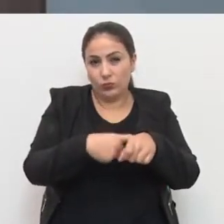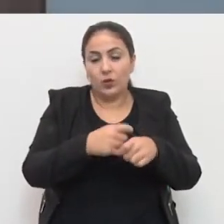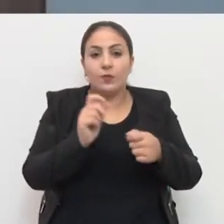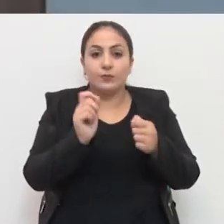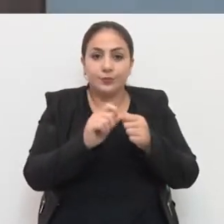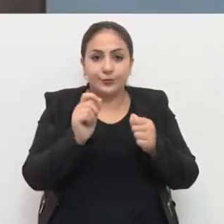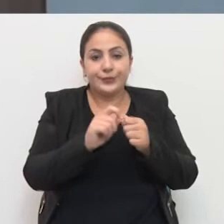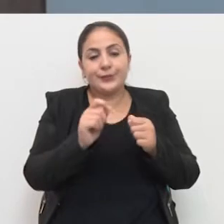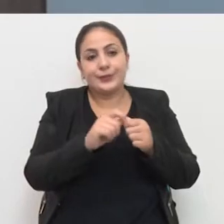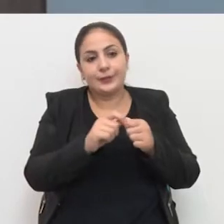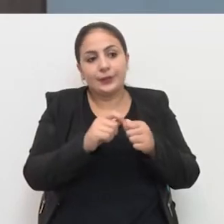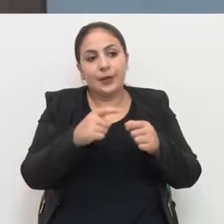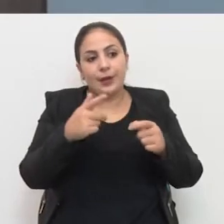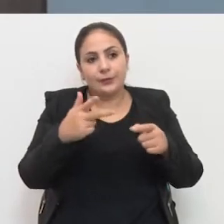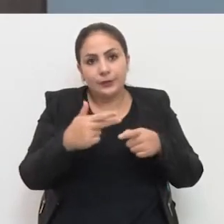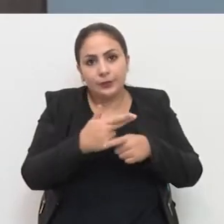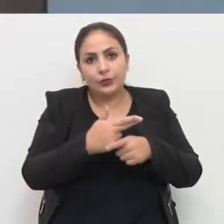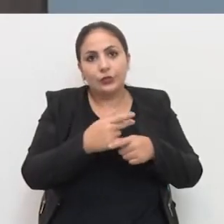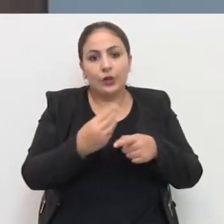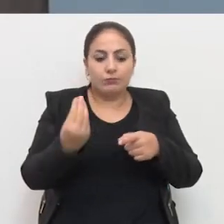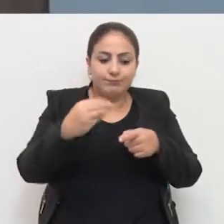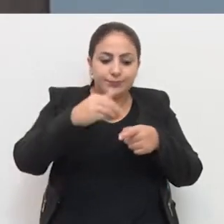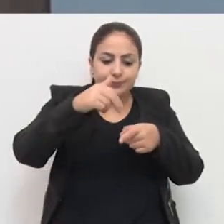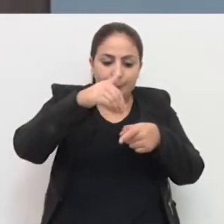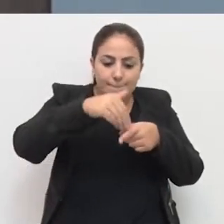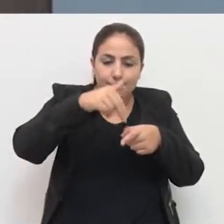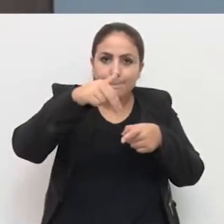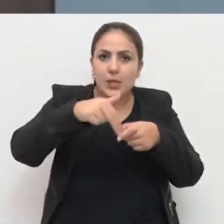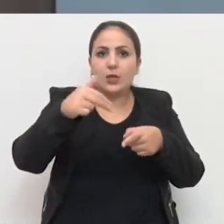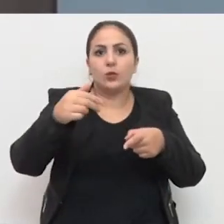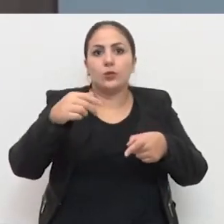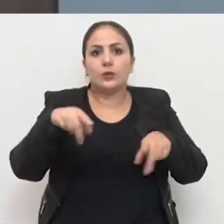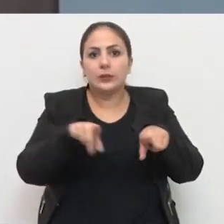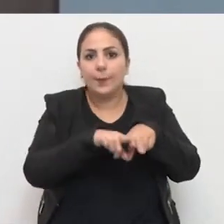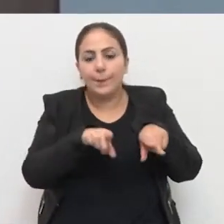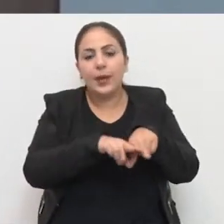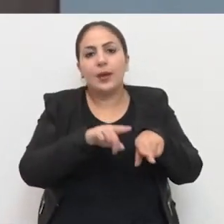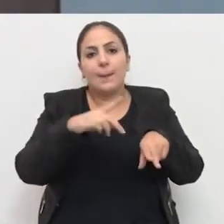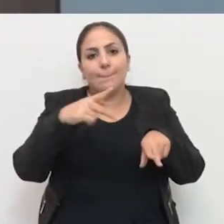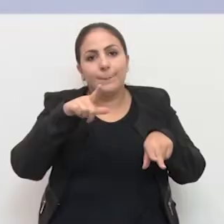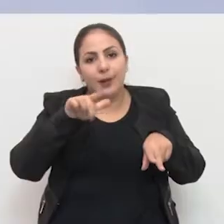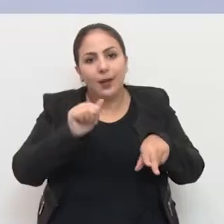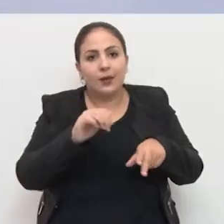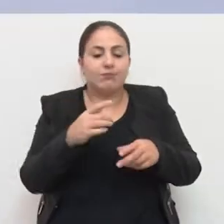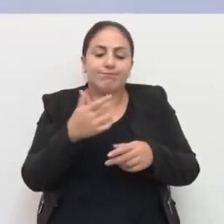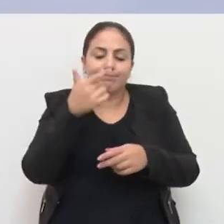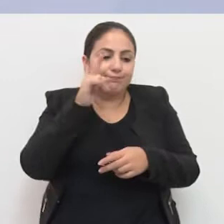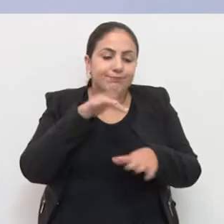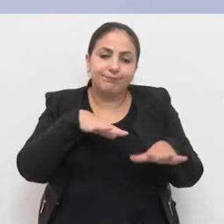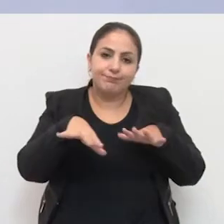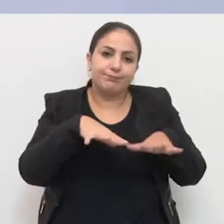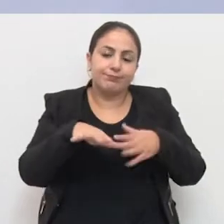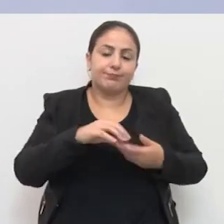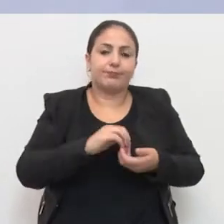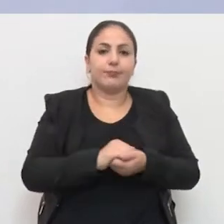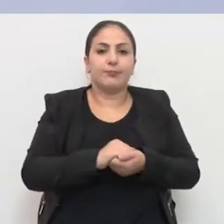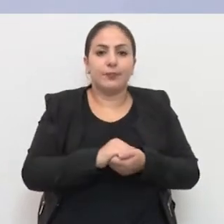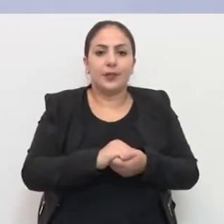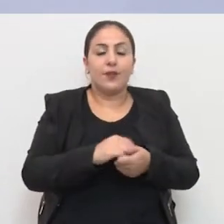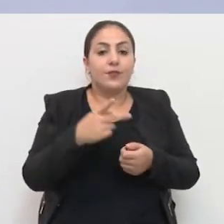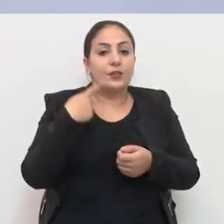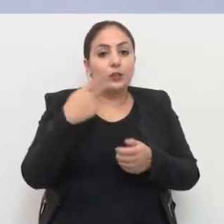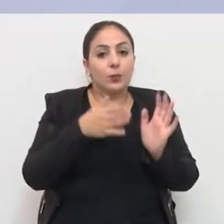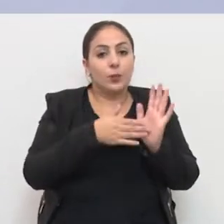fazer cirurgia, colocar pino, colocar placa, e isso impossibilitou a minha locomoção. Vereadores propõem grupo